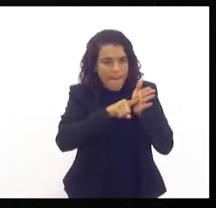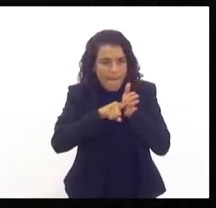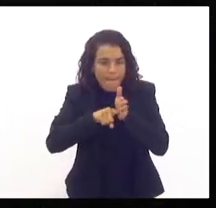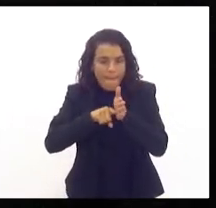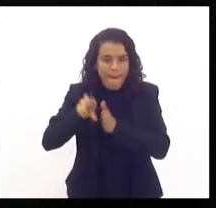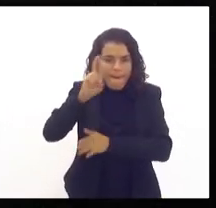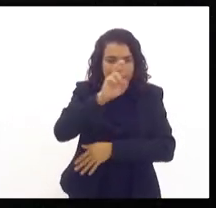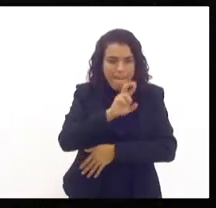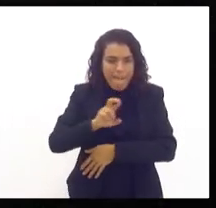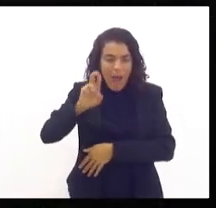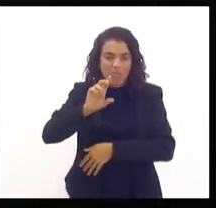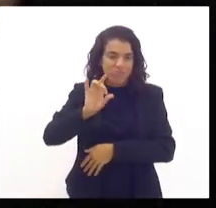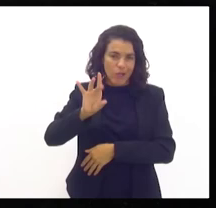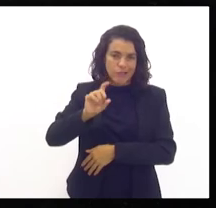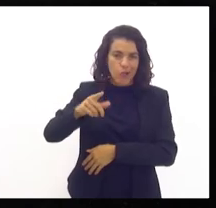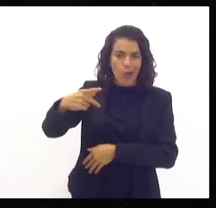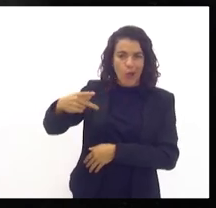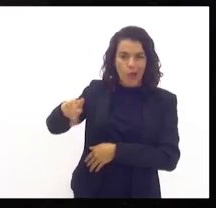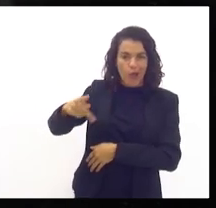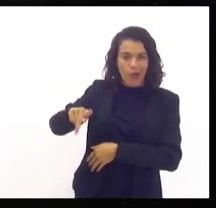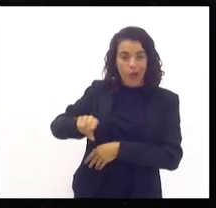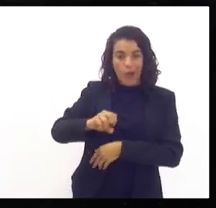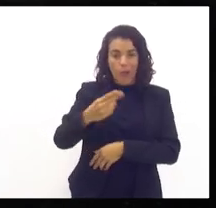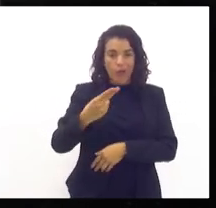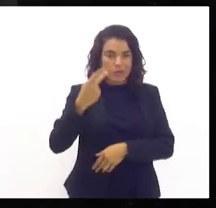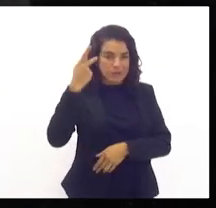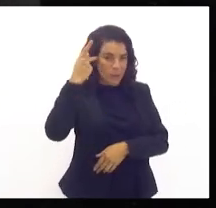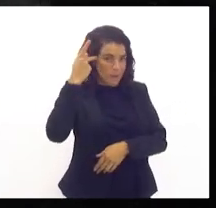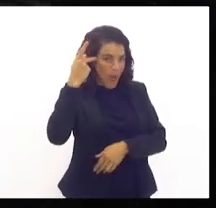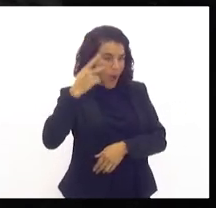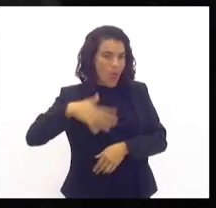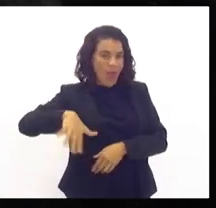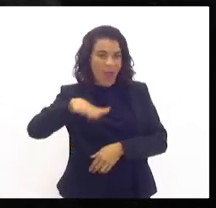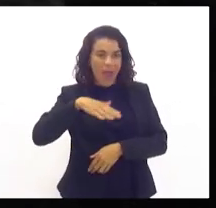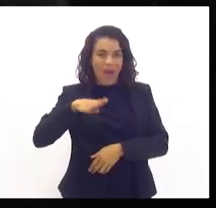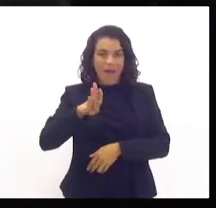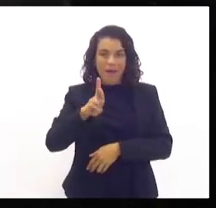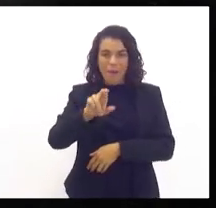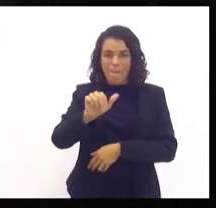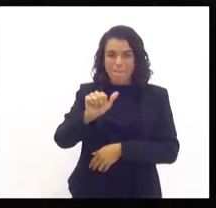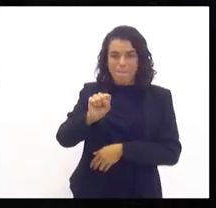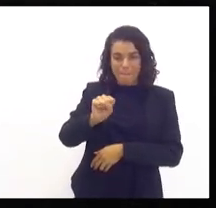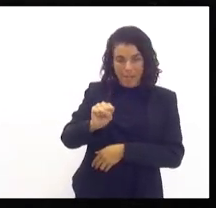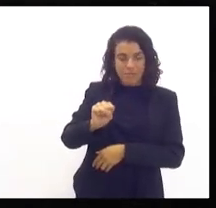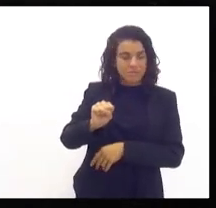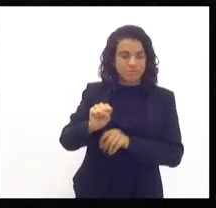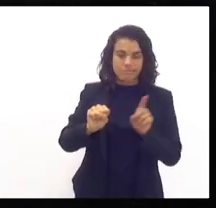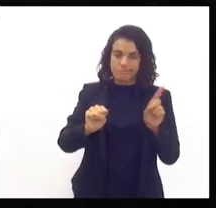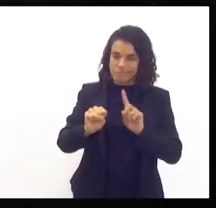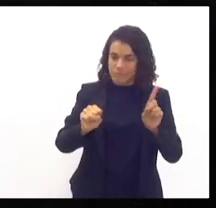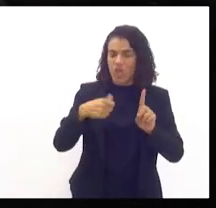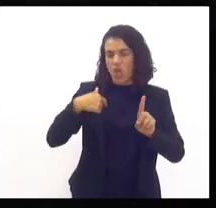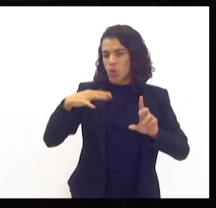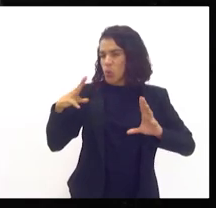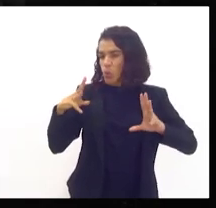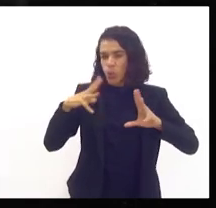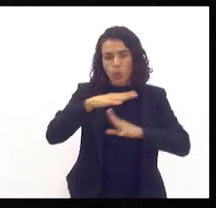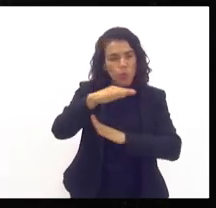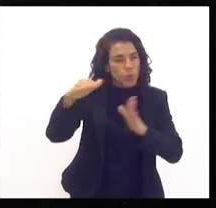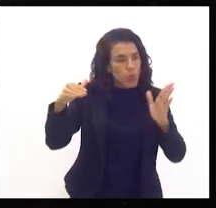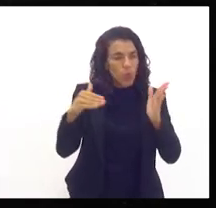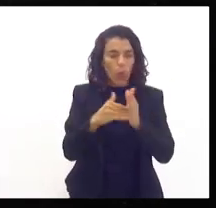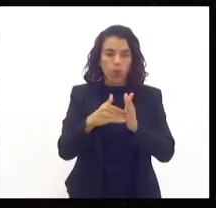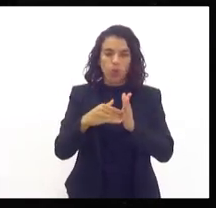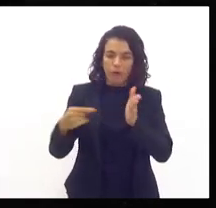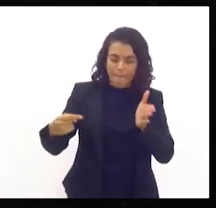que vêm do Paraguai, que vêm de São Paulo, do Brás. Eu vou começar a fiscalizar todas as